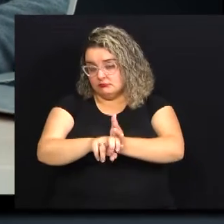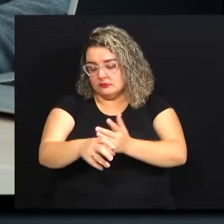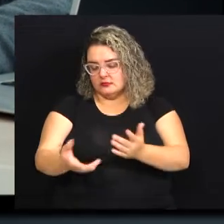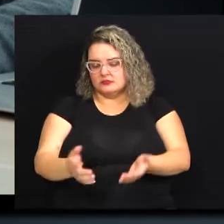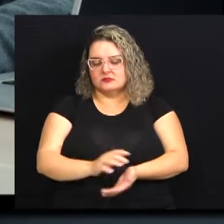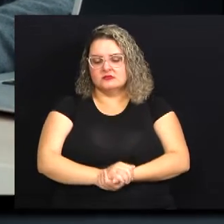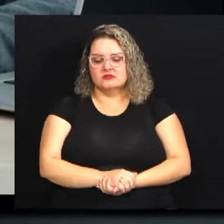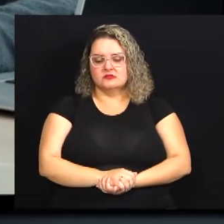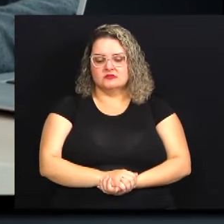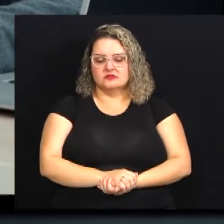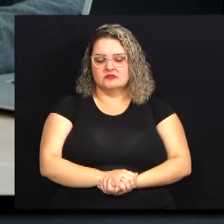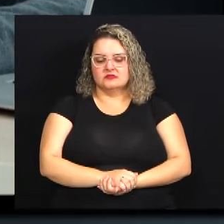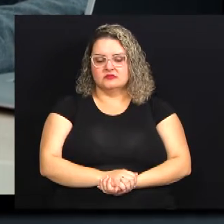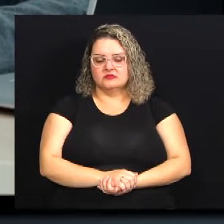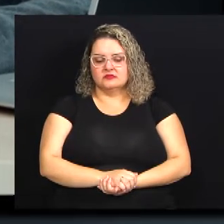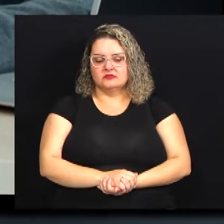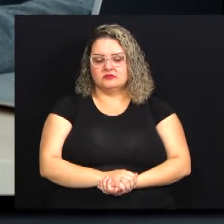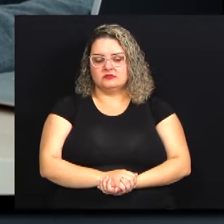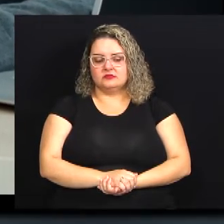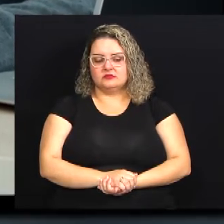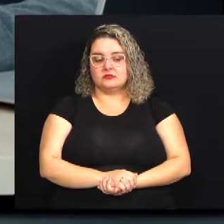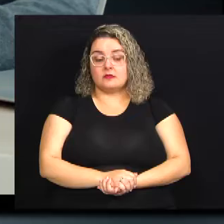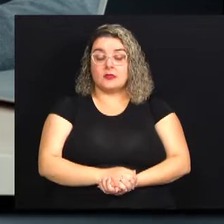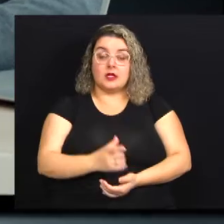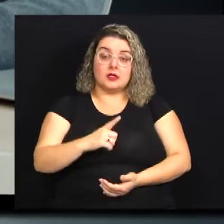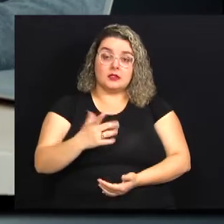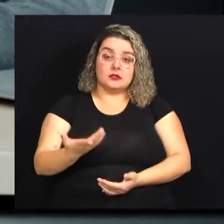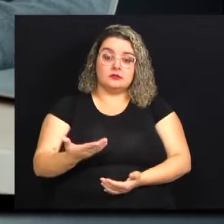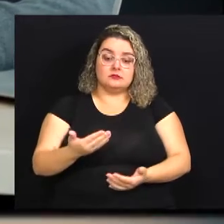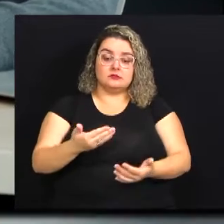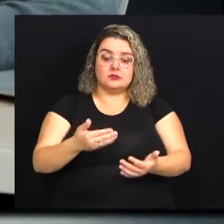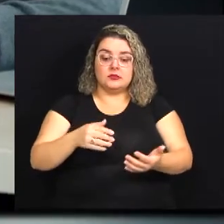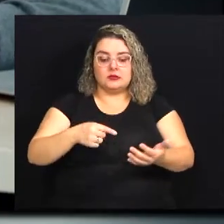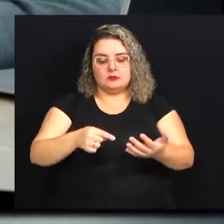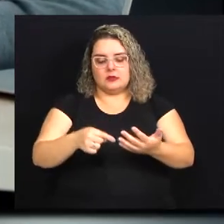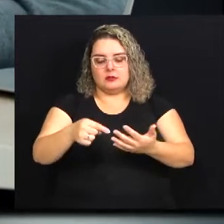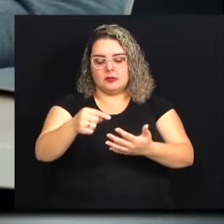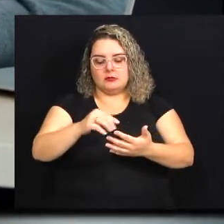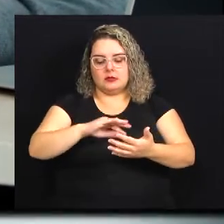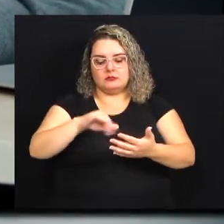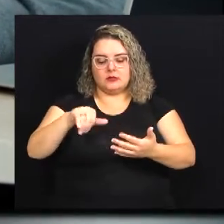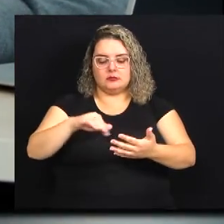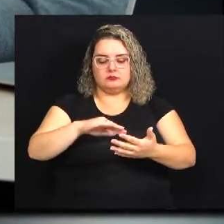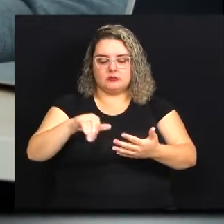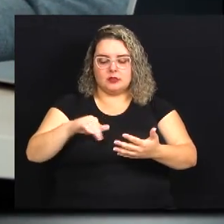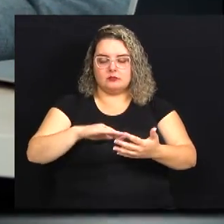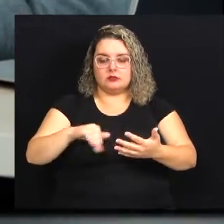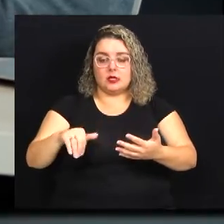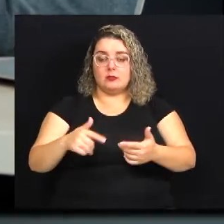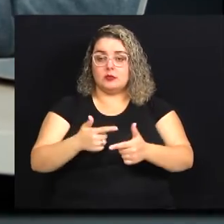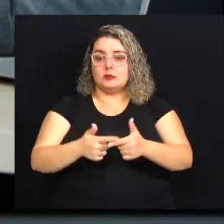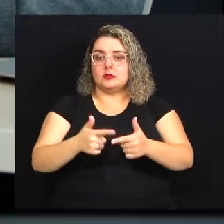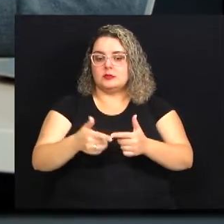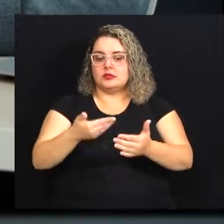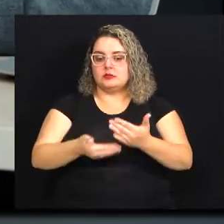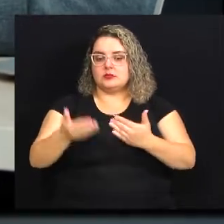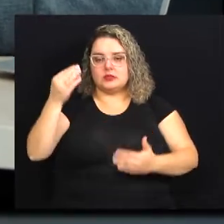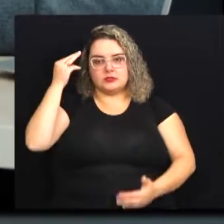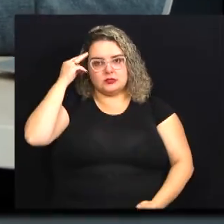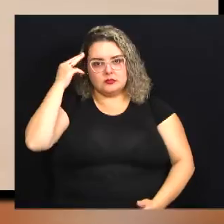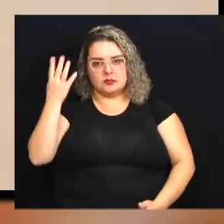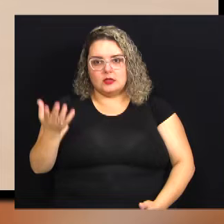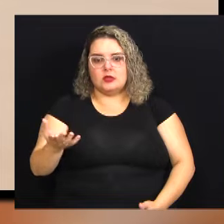né, e nós temos que descartar algumas outras que podem dar sintomas de memória, né? Então, problemas